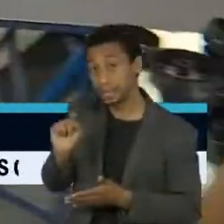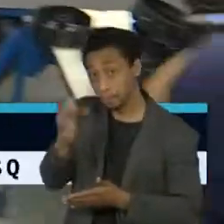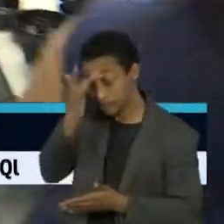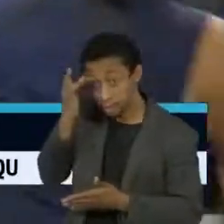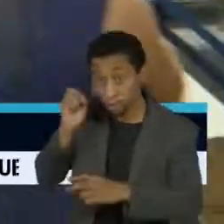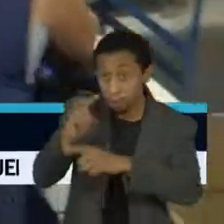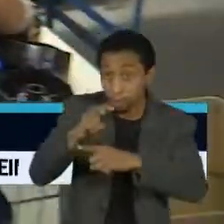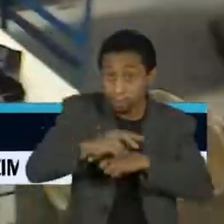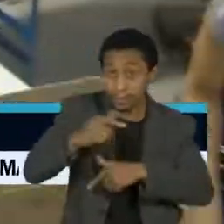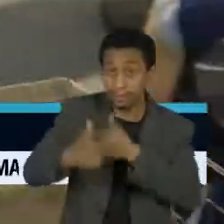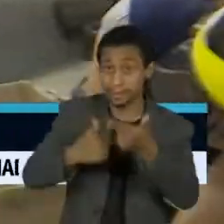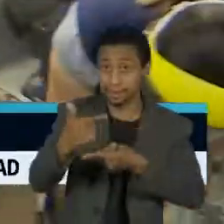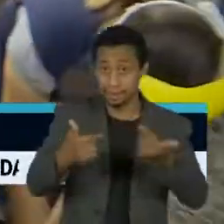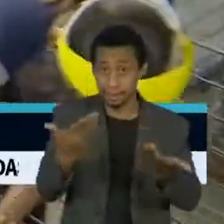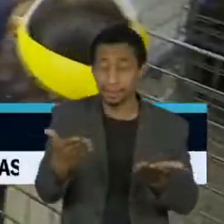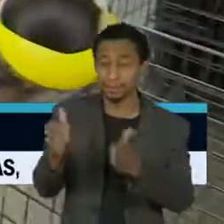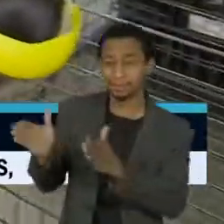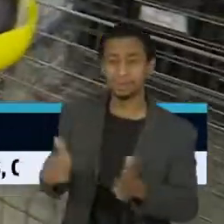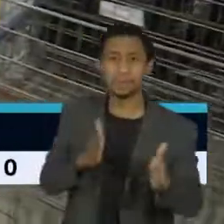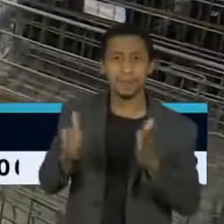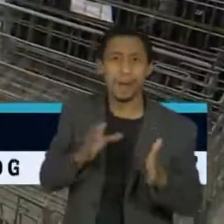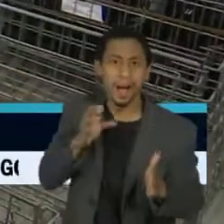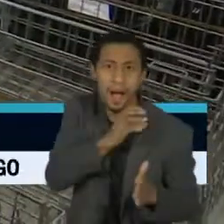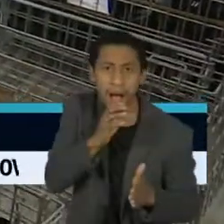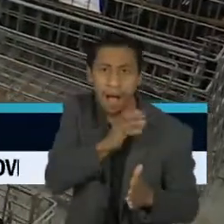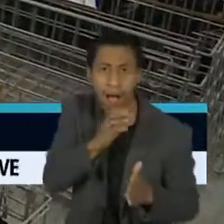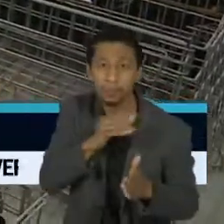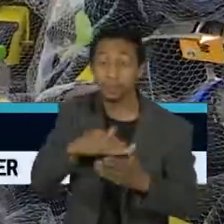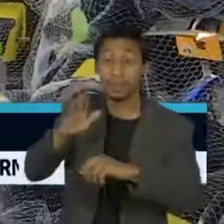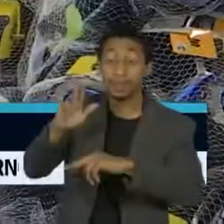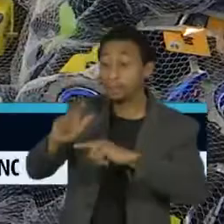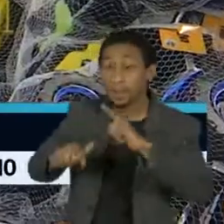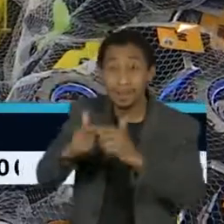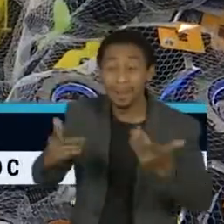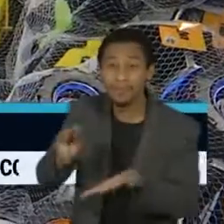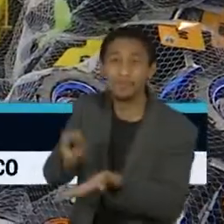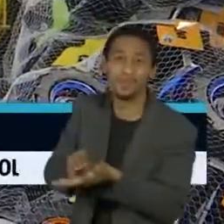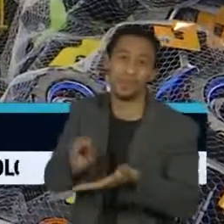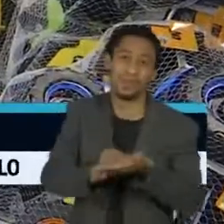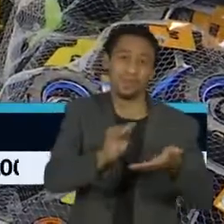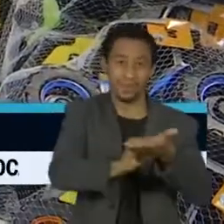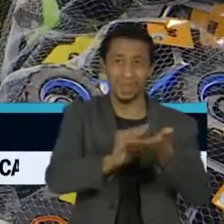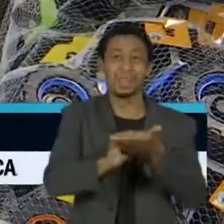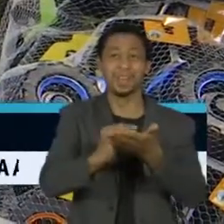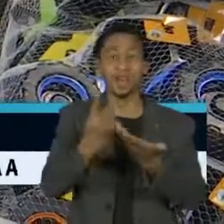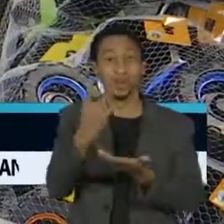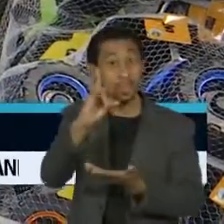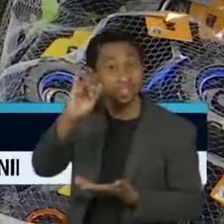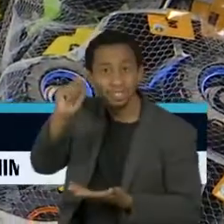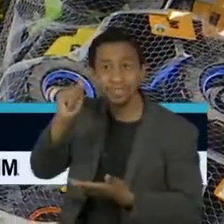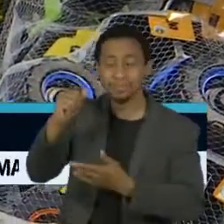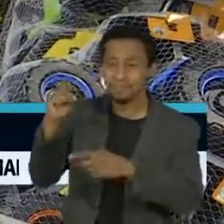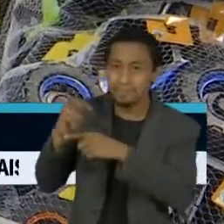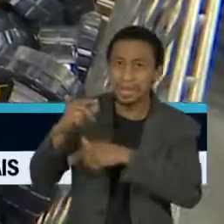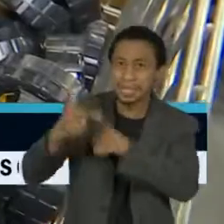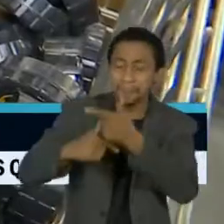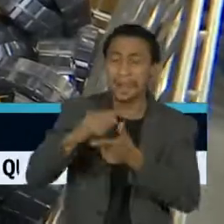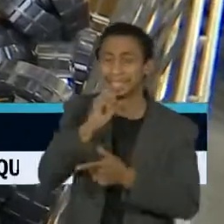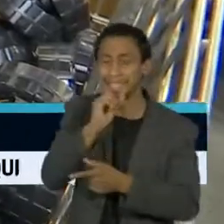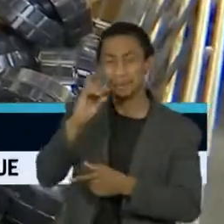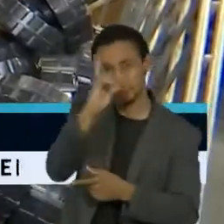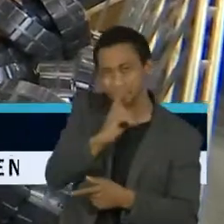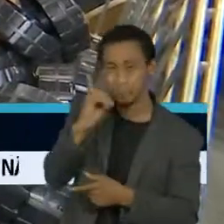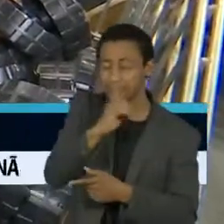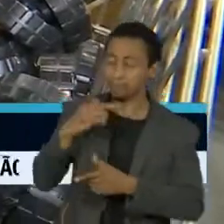de produção só não está em ritmo mais acelerado por falta de matéria-prima. São 2 turnos diários e jornada também aos sábados, para